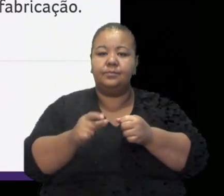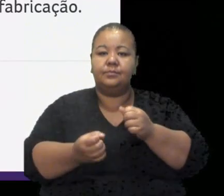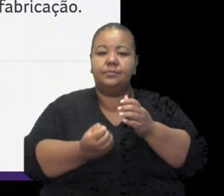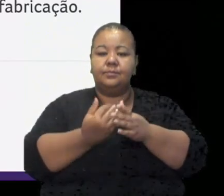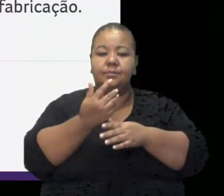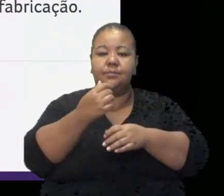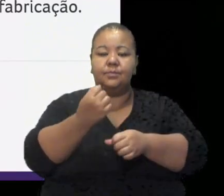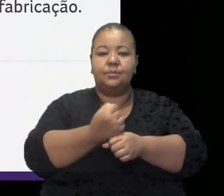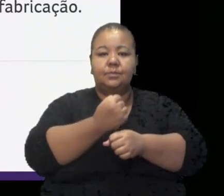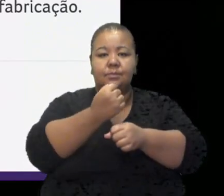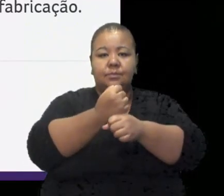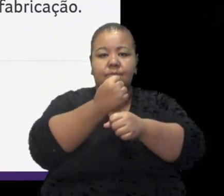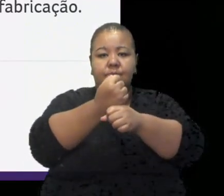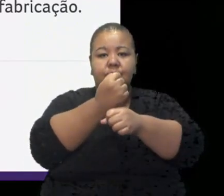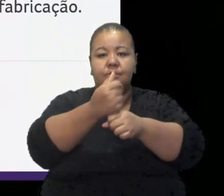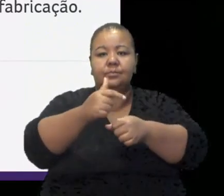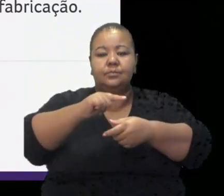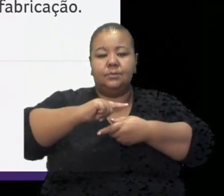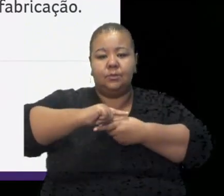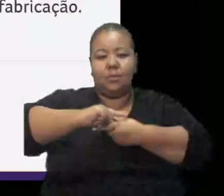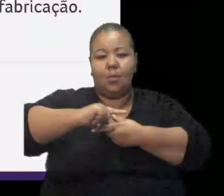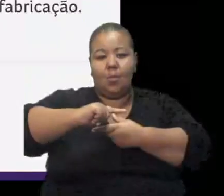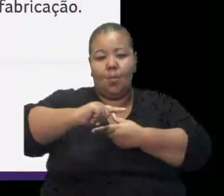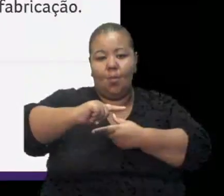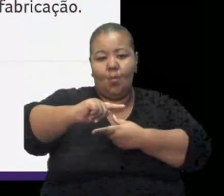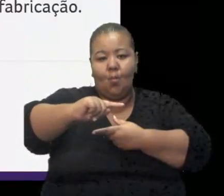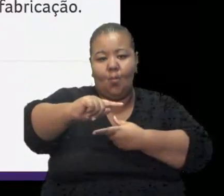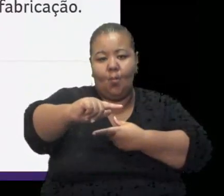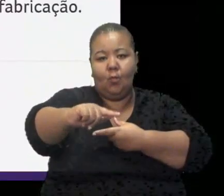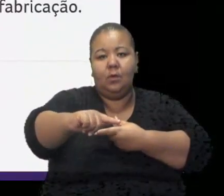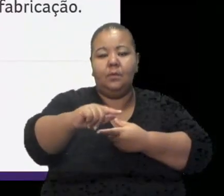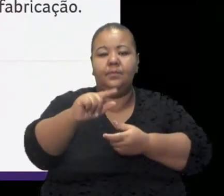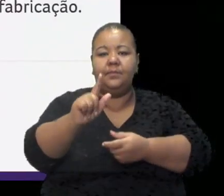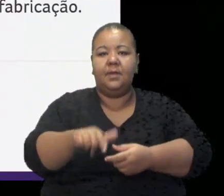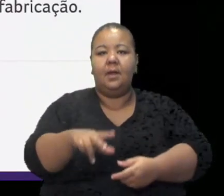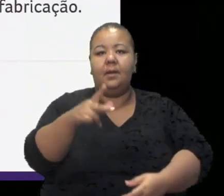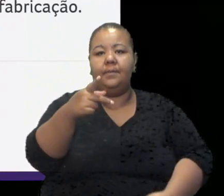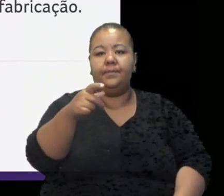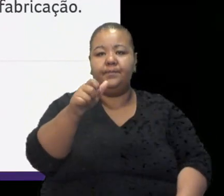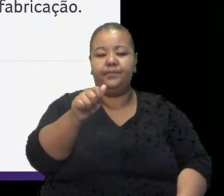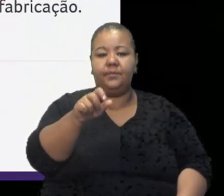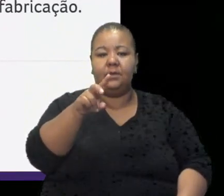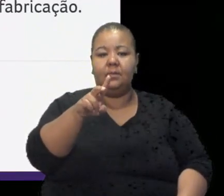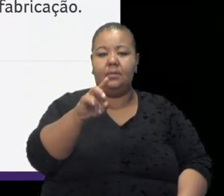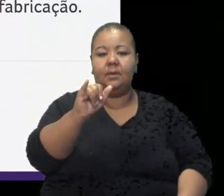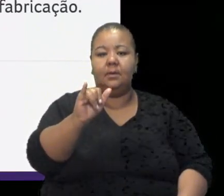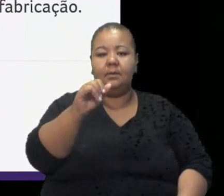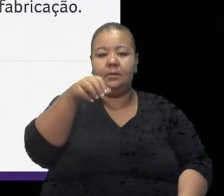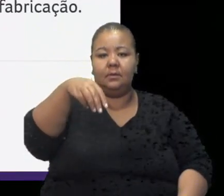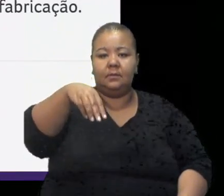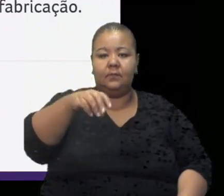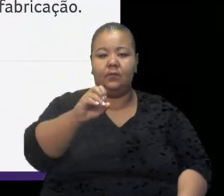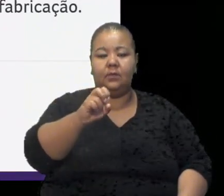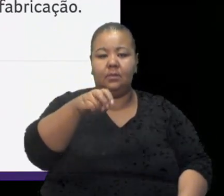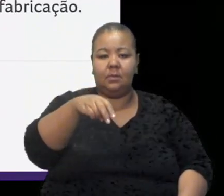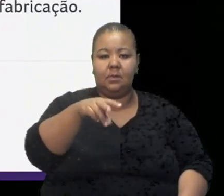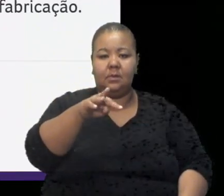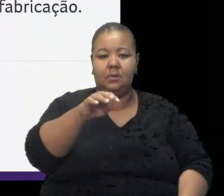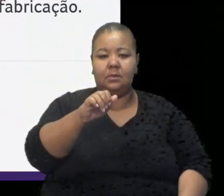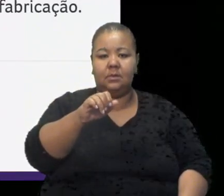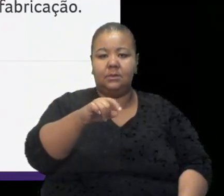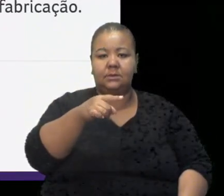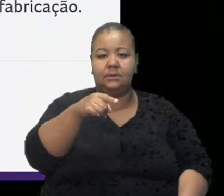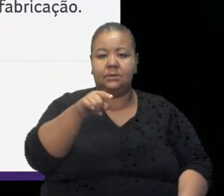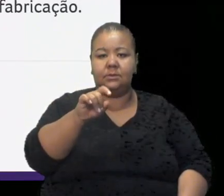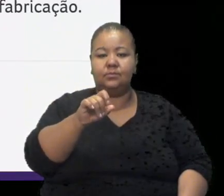elaborando a construção de uma rodovia. Então a gente está fazendo uma pavimentação. Então ocorre quando o material ou pessoa